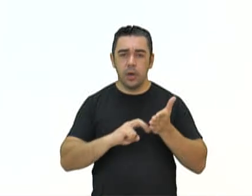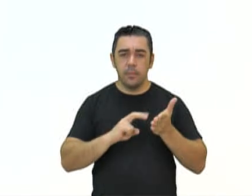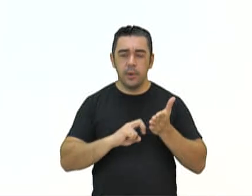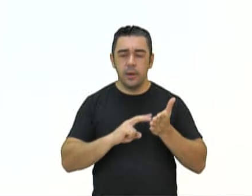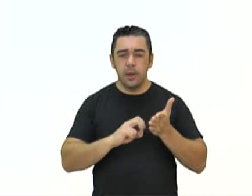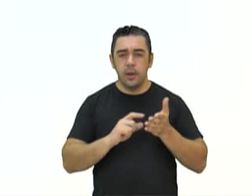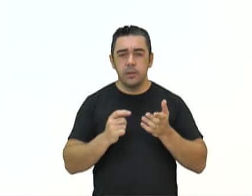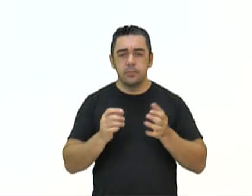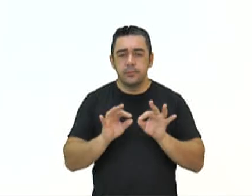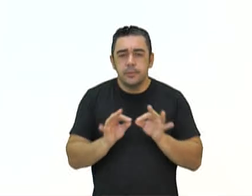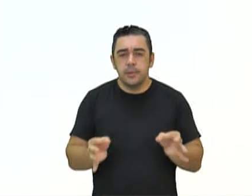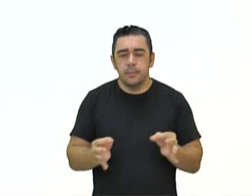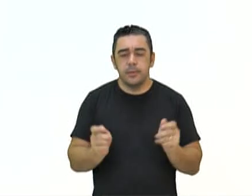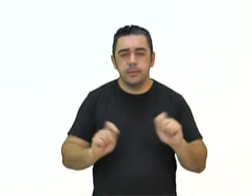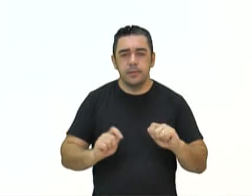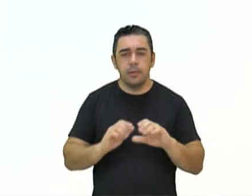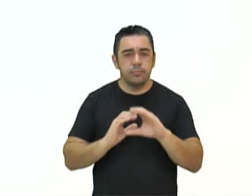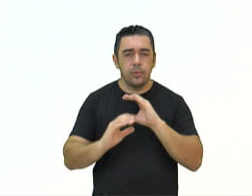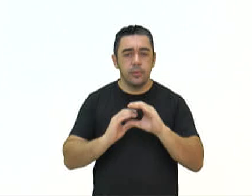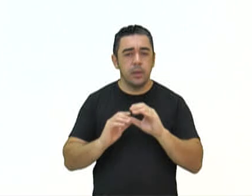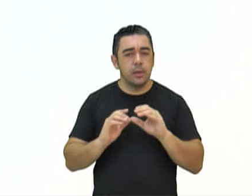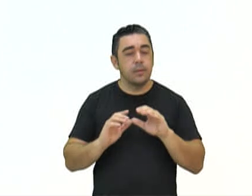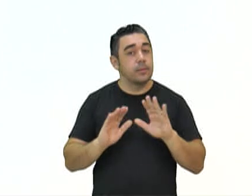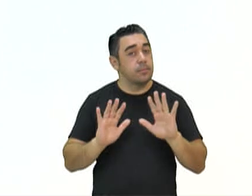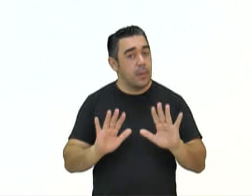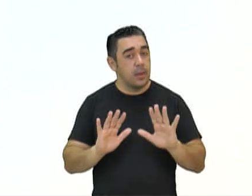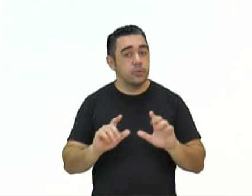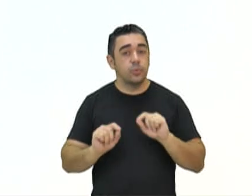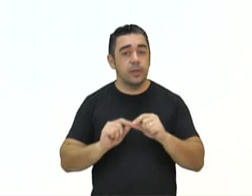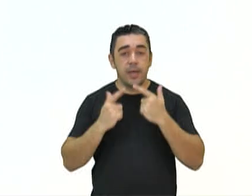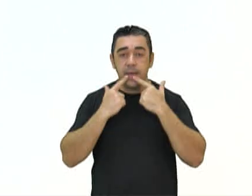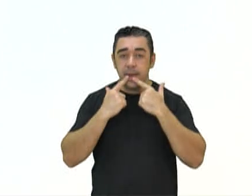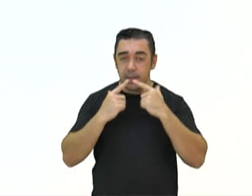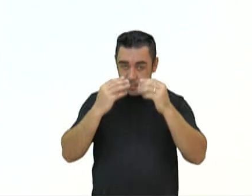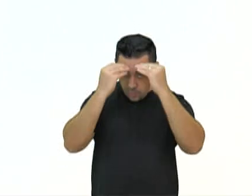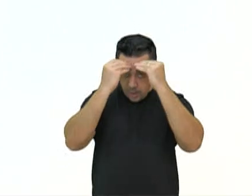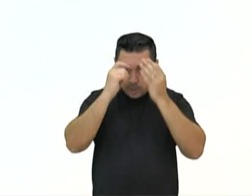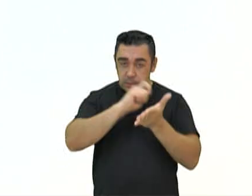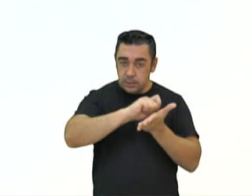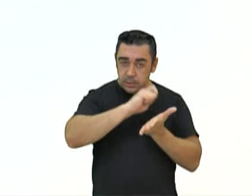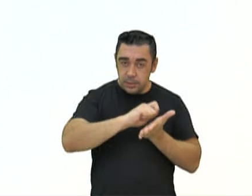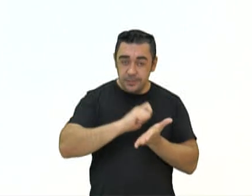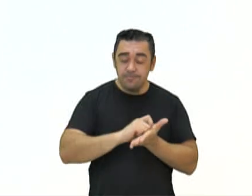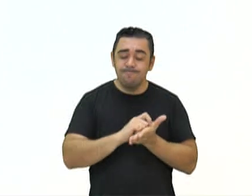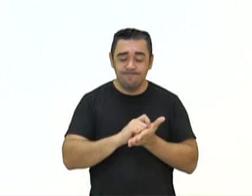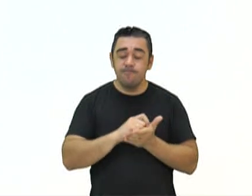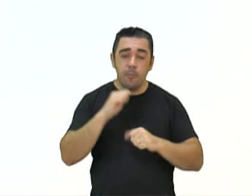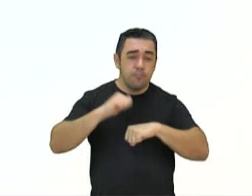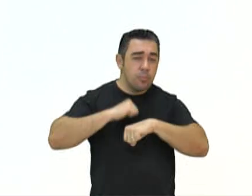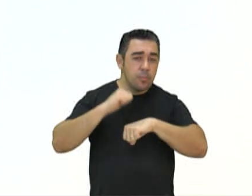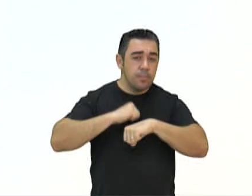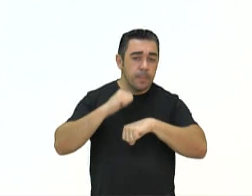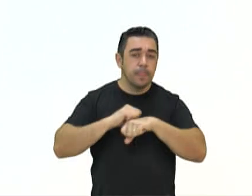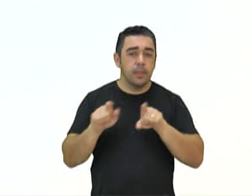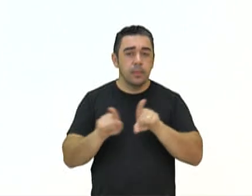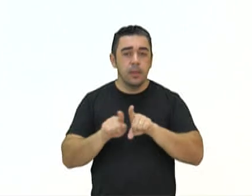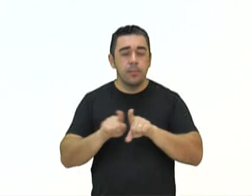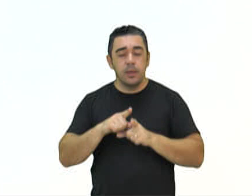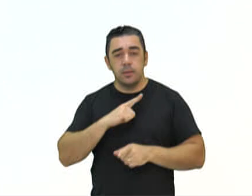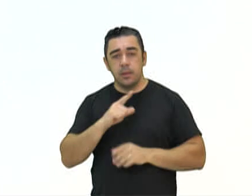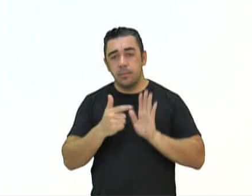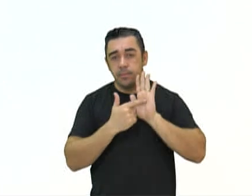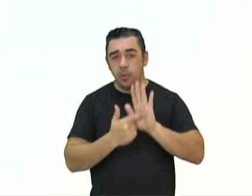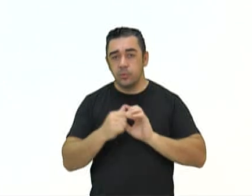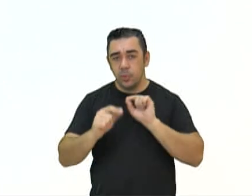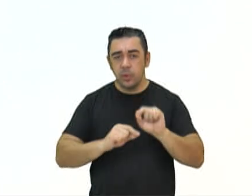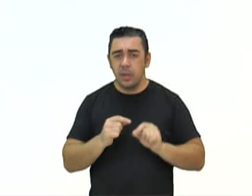mínimo para se comunicar, o que empobrece muito a linguagem escrita, além de uma série de ícones que indicam se